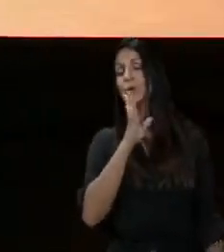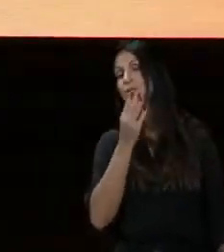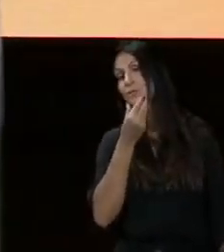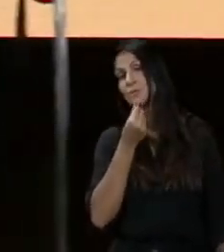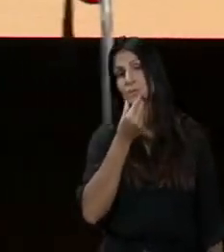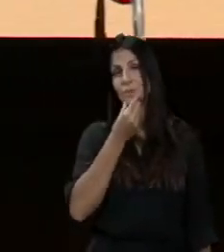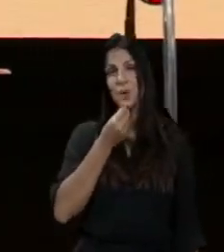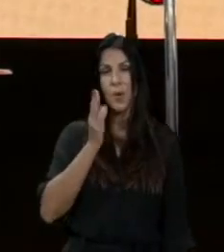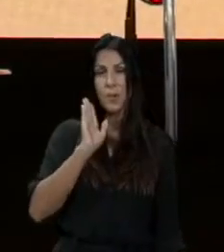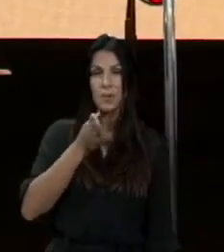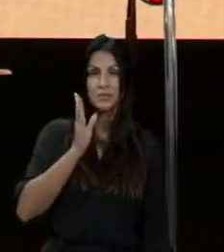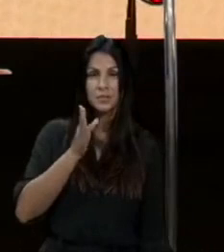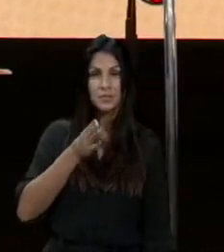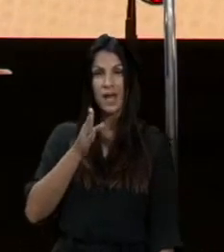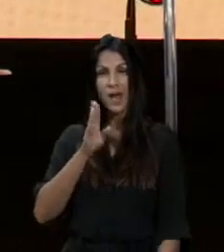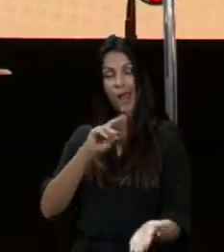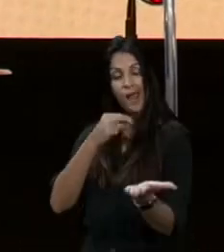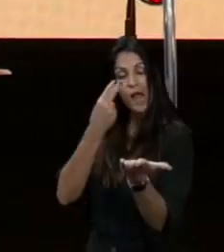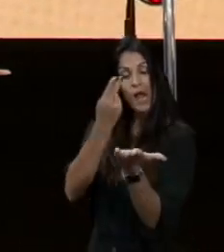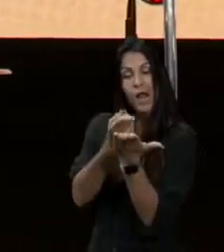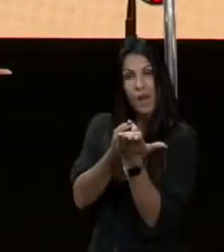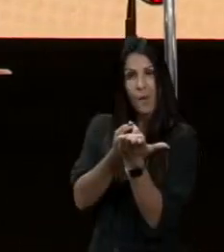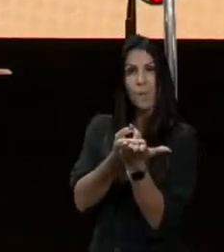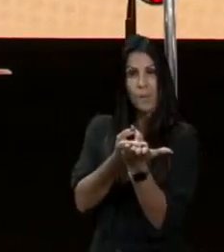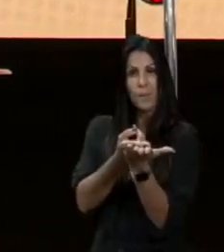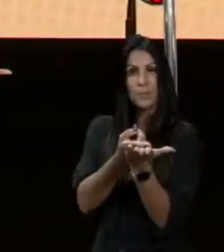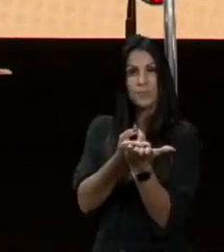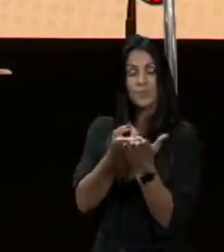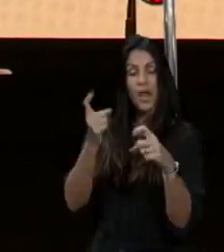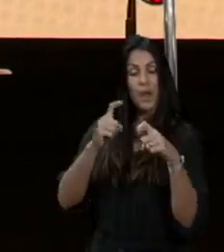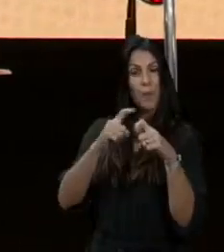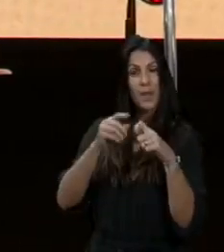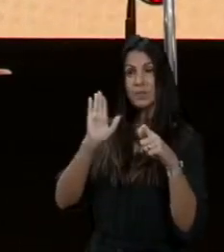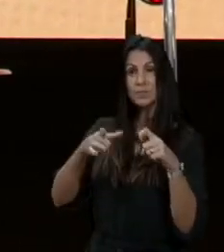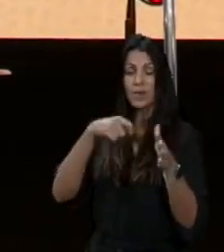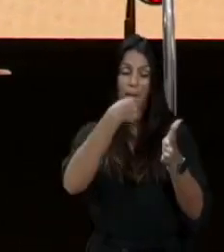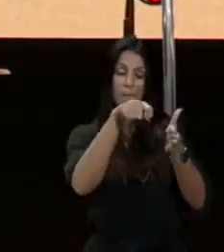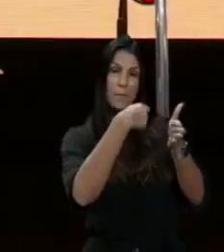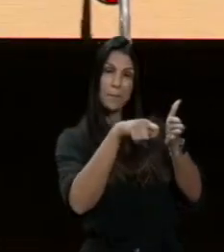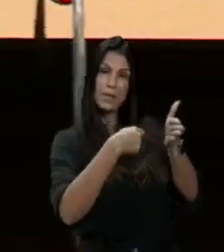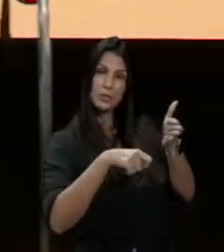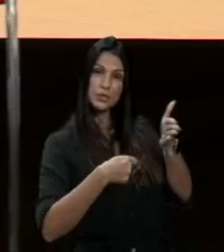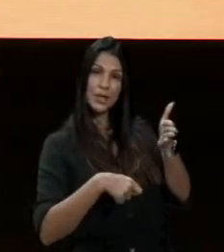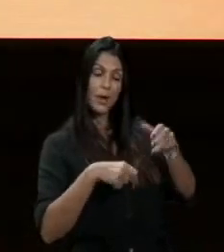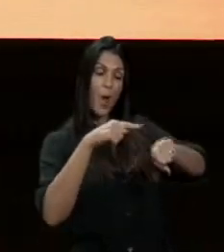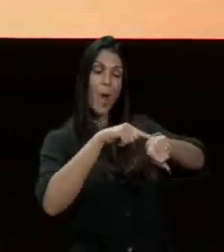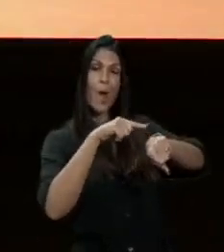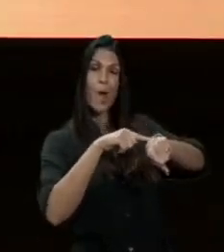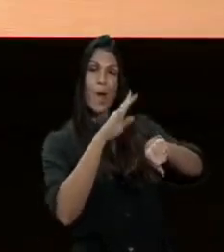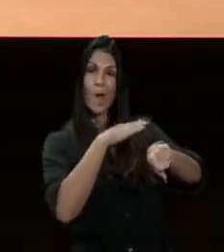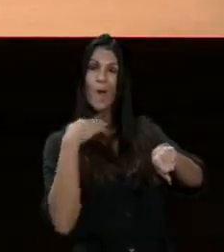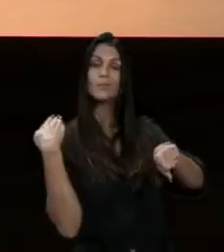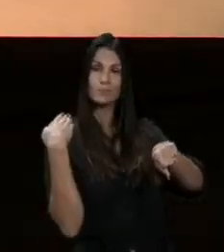não naquela cama e o médico preenchendo a papelada do óbito e tinha uma reunião